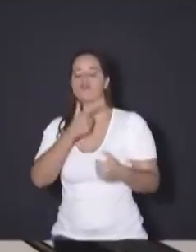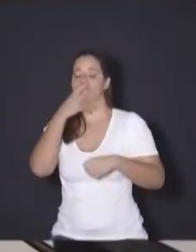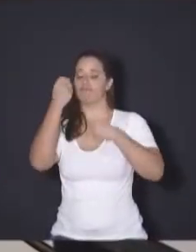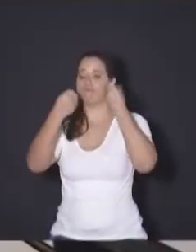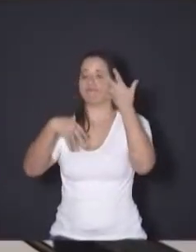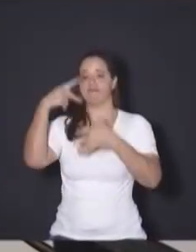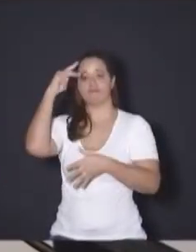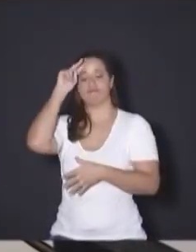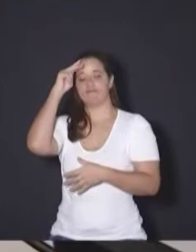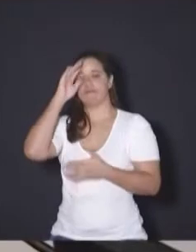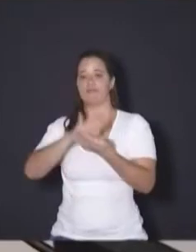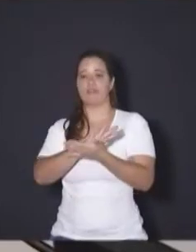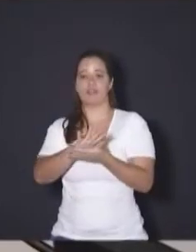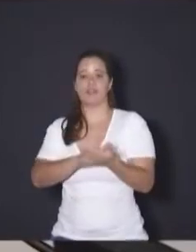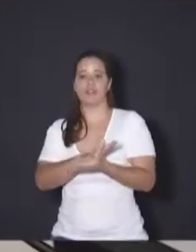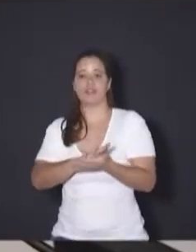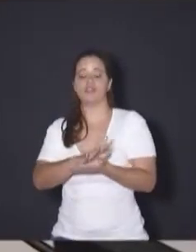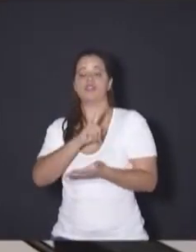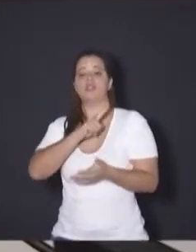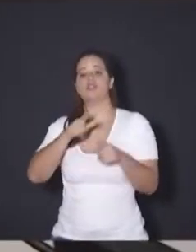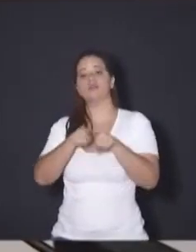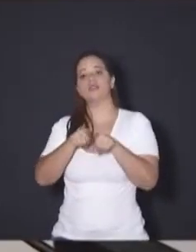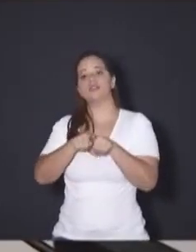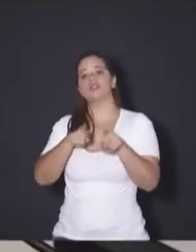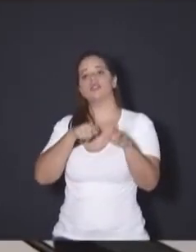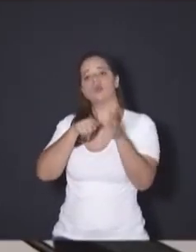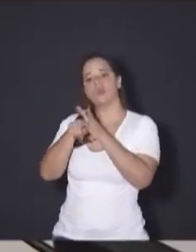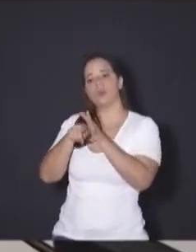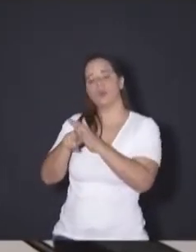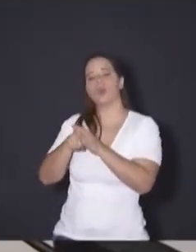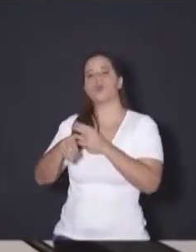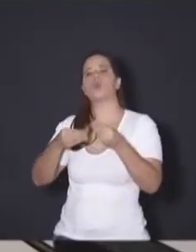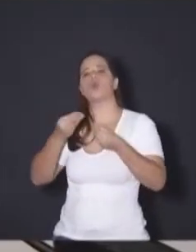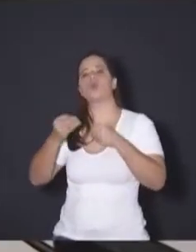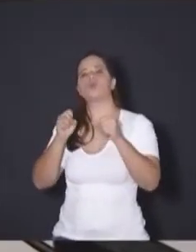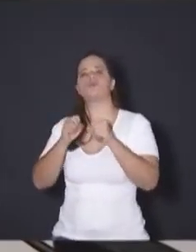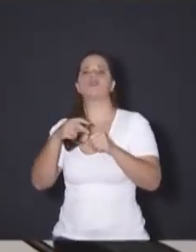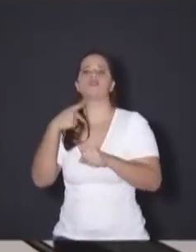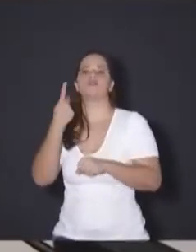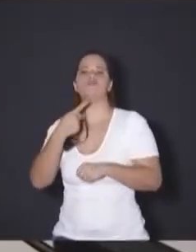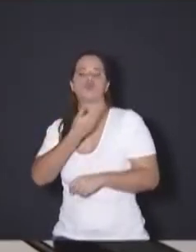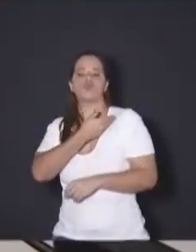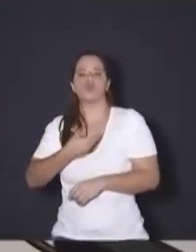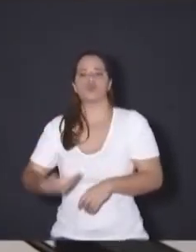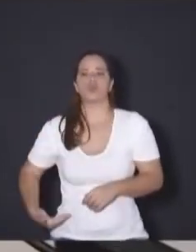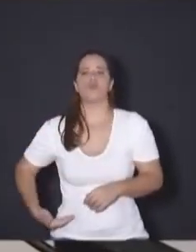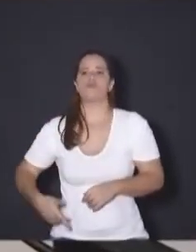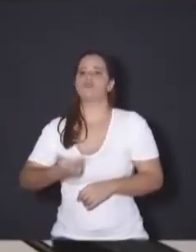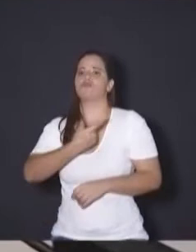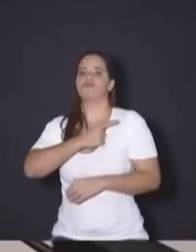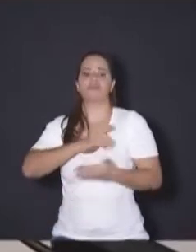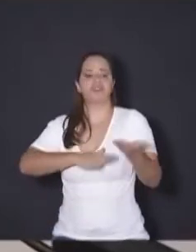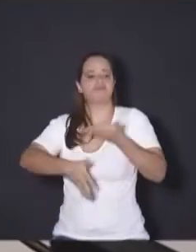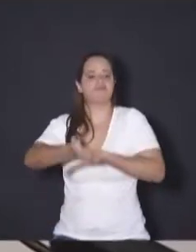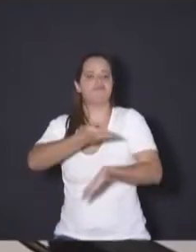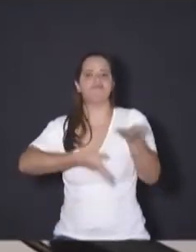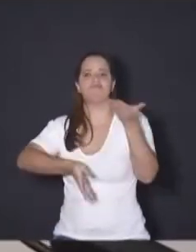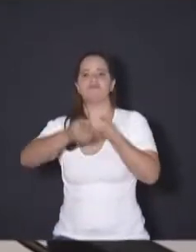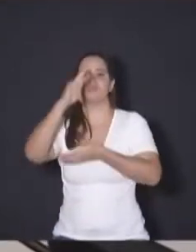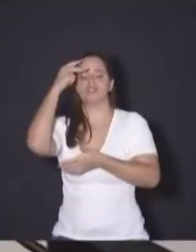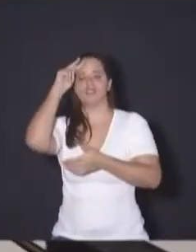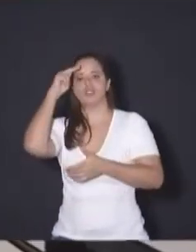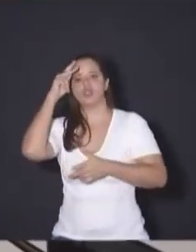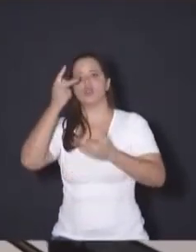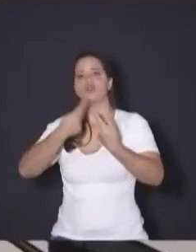e aí vem a outra questão de estar produzindo políticas públicas se não tem essa interação da nossa história para